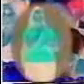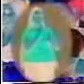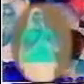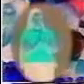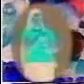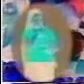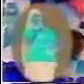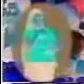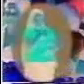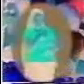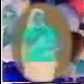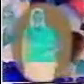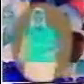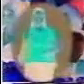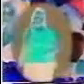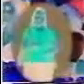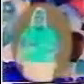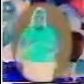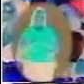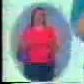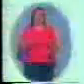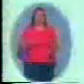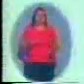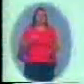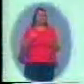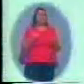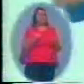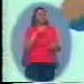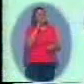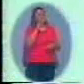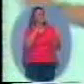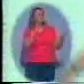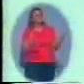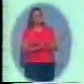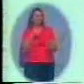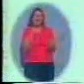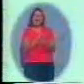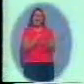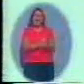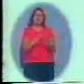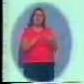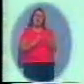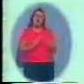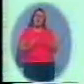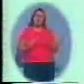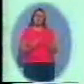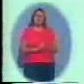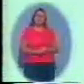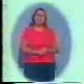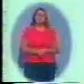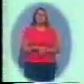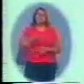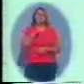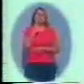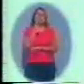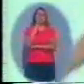trovão. Você viu isso? Essa reação você tem, eu tenho também. Eu mais, talvez, que muitos de